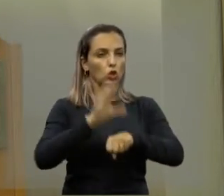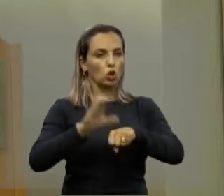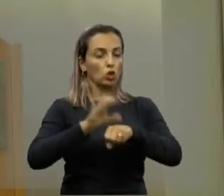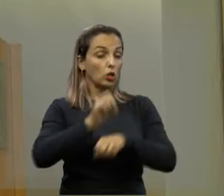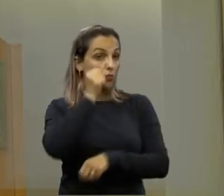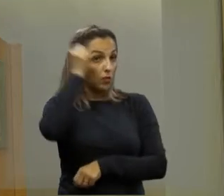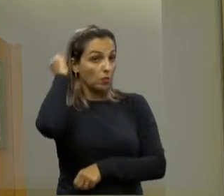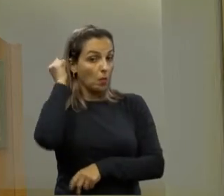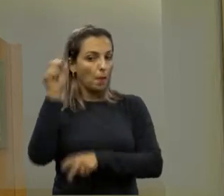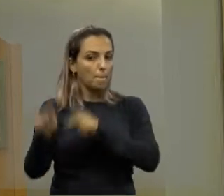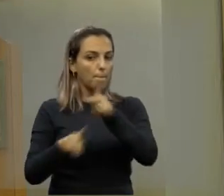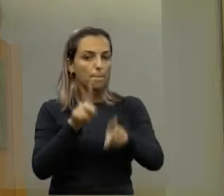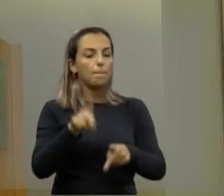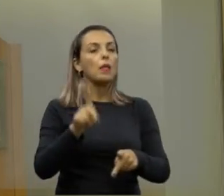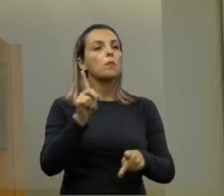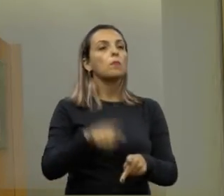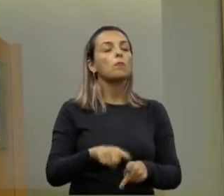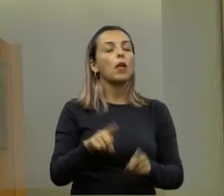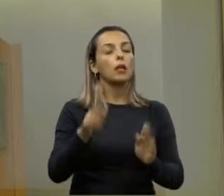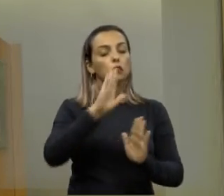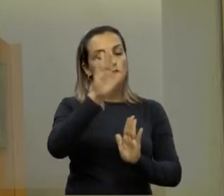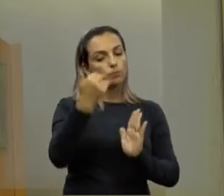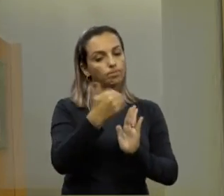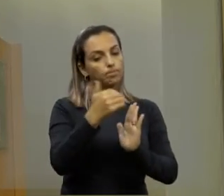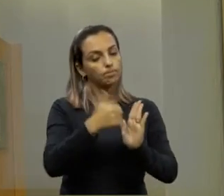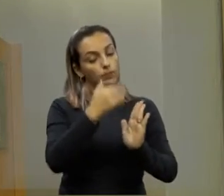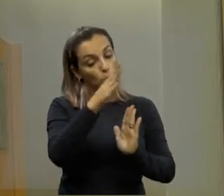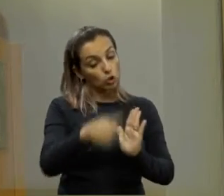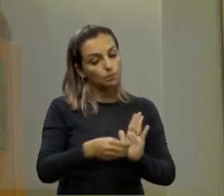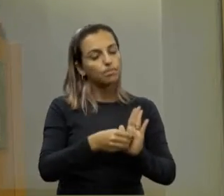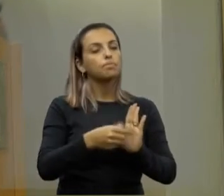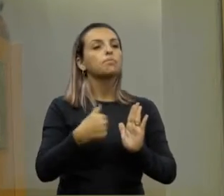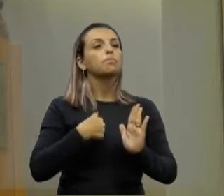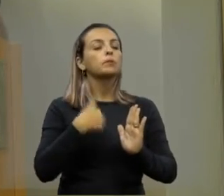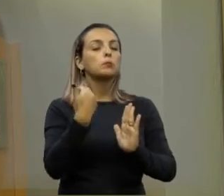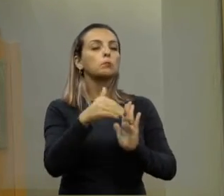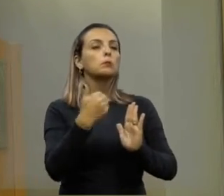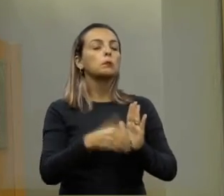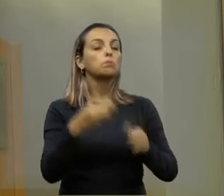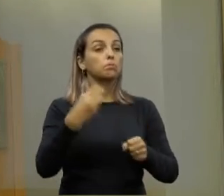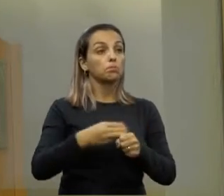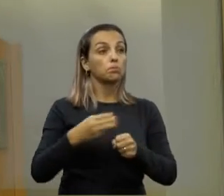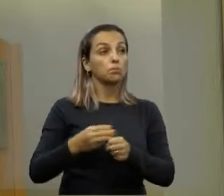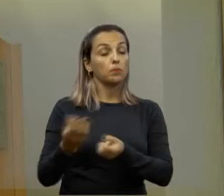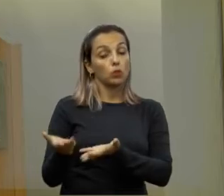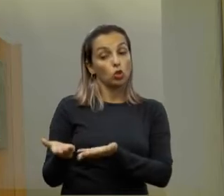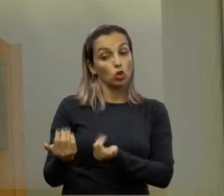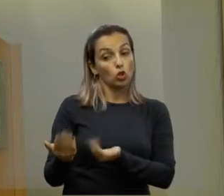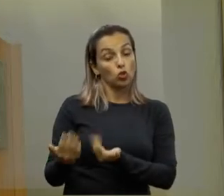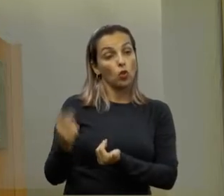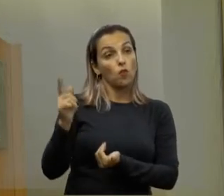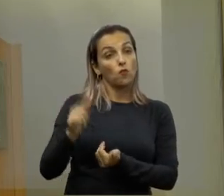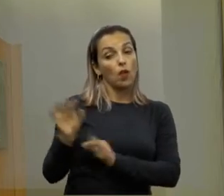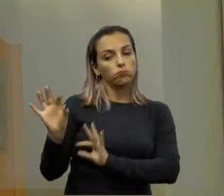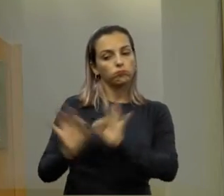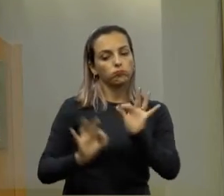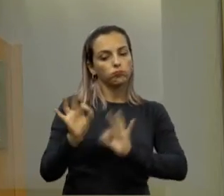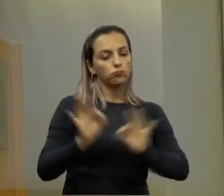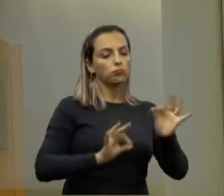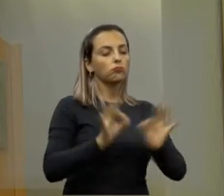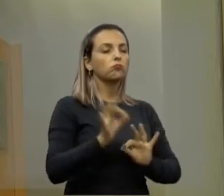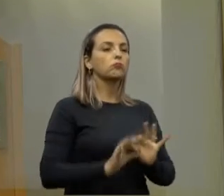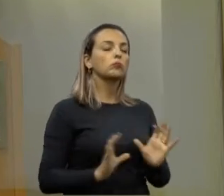cursinho Popular eu acho que está posto na sua dimensão então eu compreendo que um plano Municipal de juventude construído tal qual foi